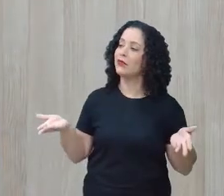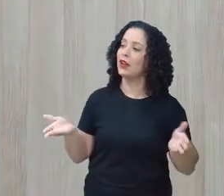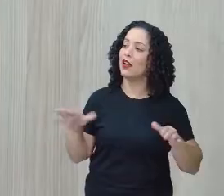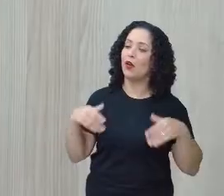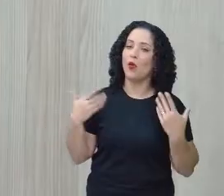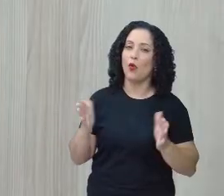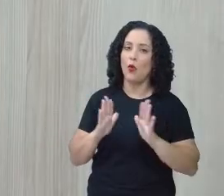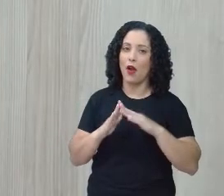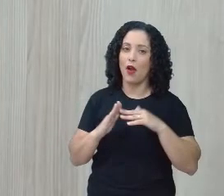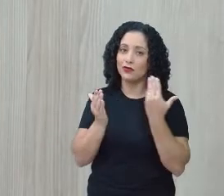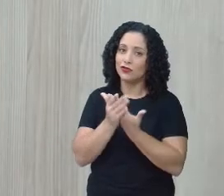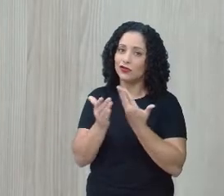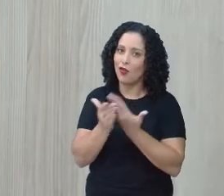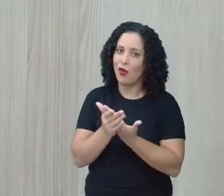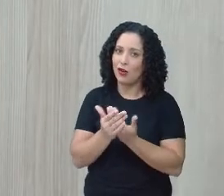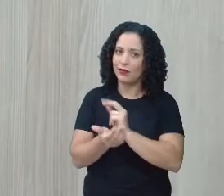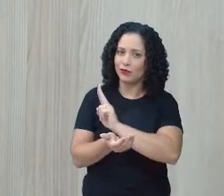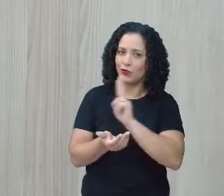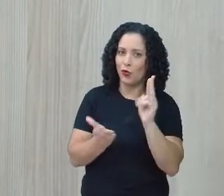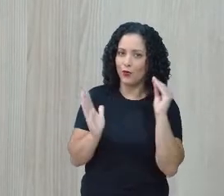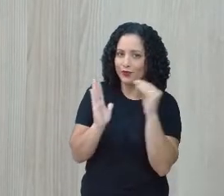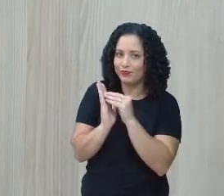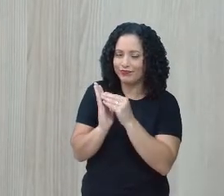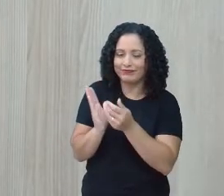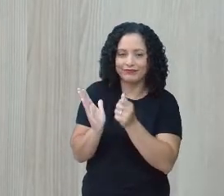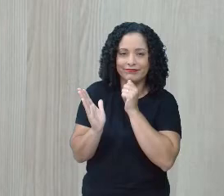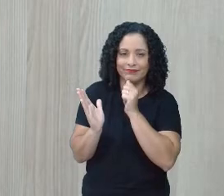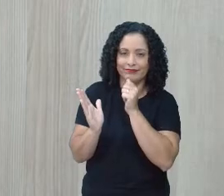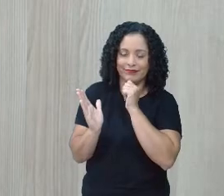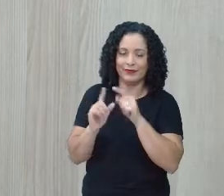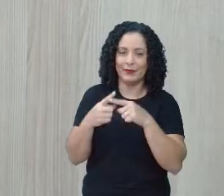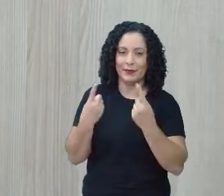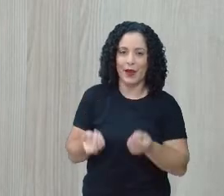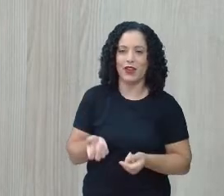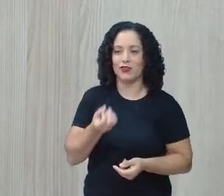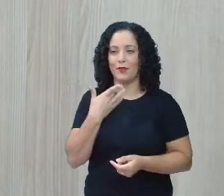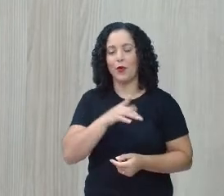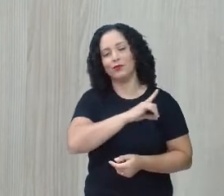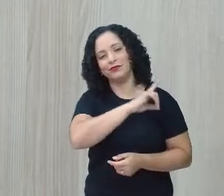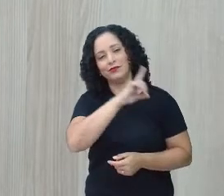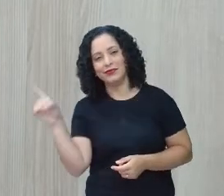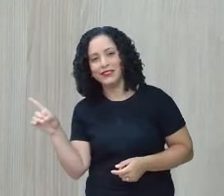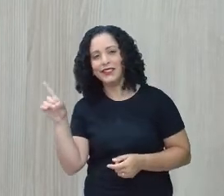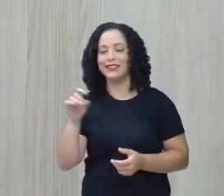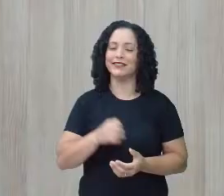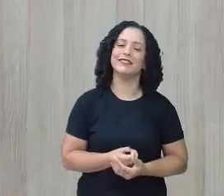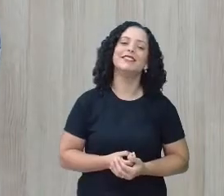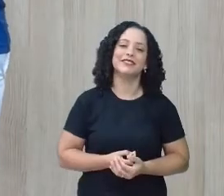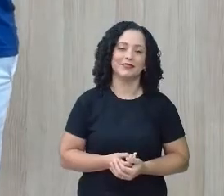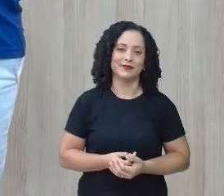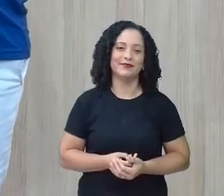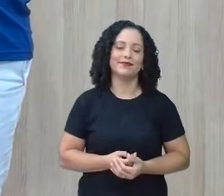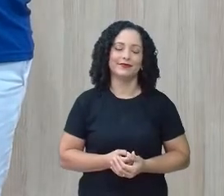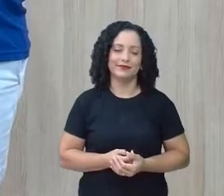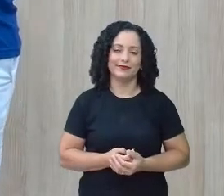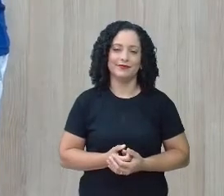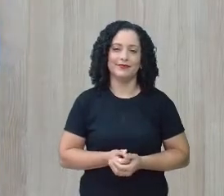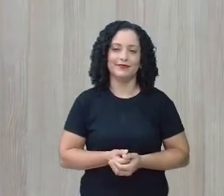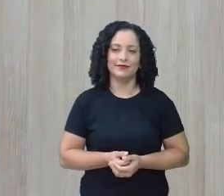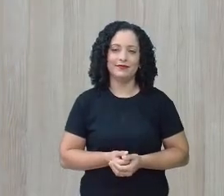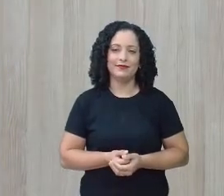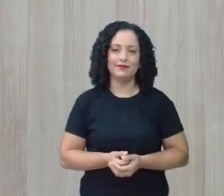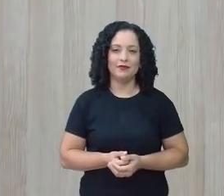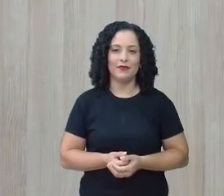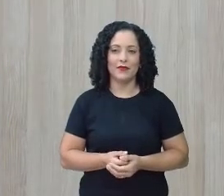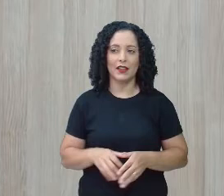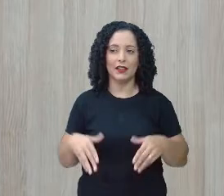não está aí? falando ainda em qual escola, né? Mas aí estão mandando bom dia para você também. Beleza. Bom dia aí, gente. E aí,